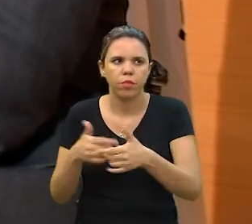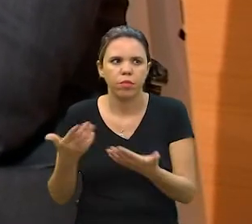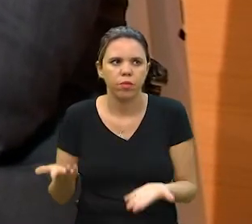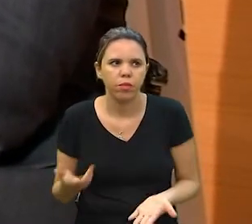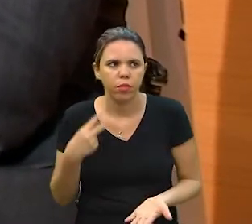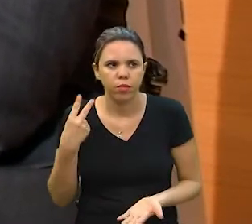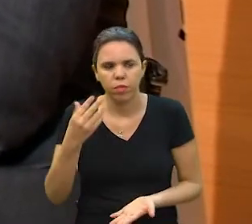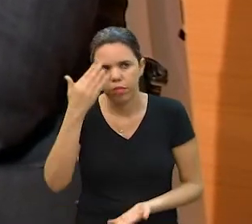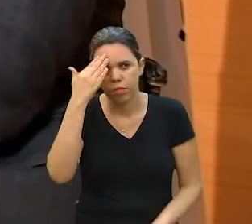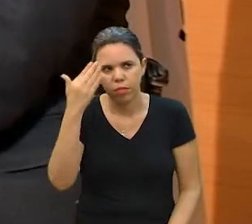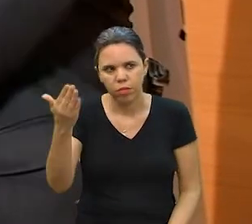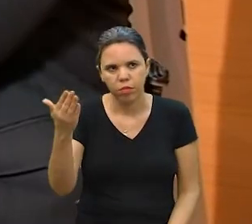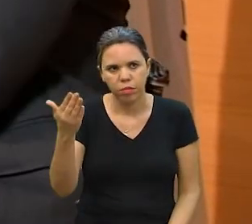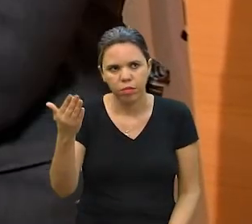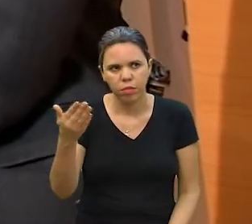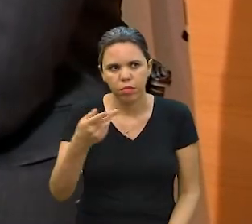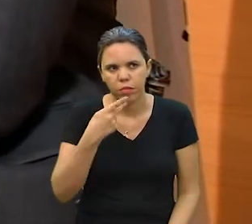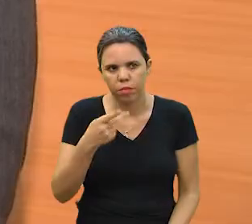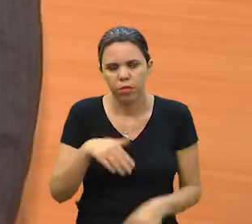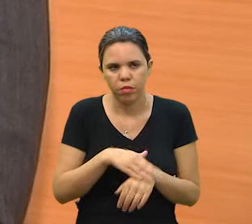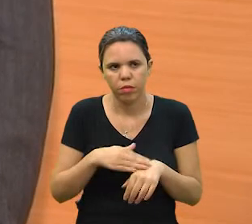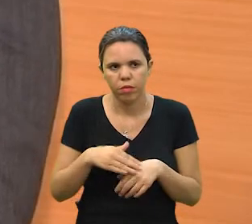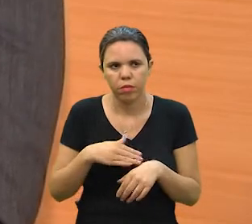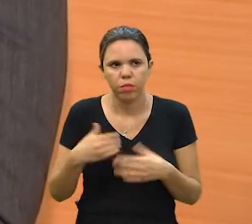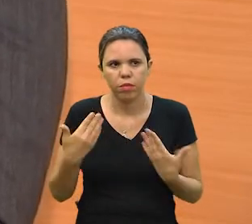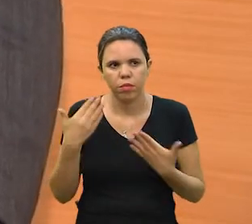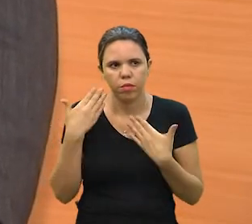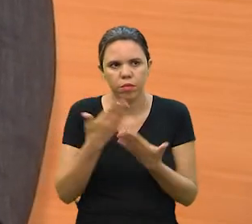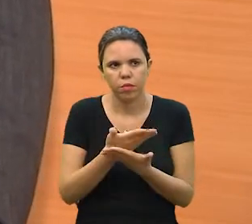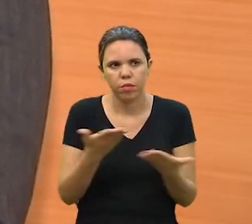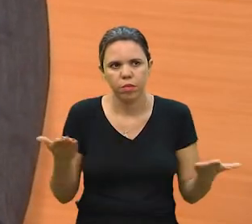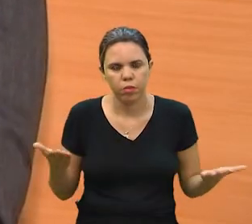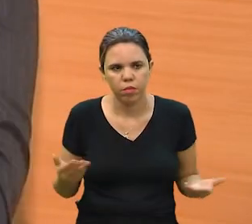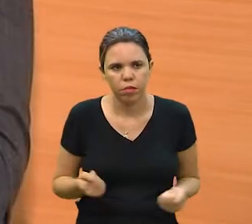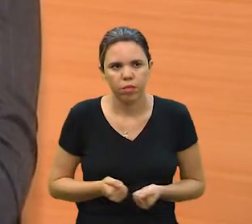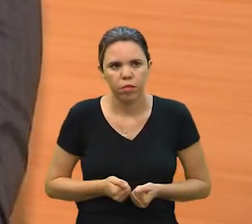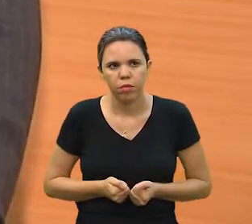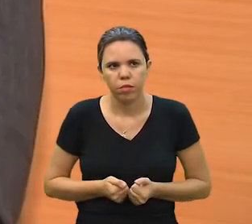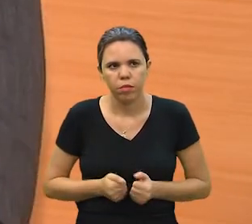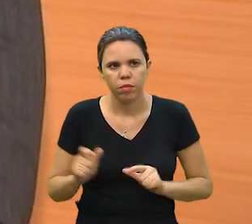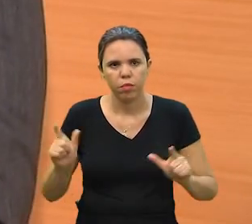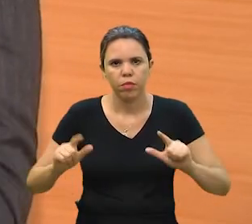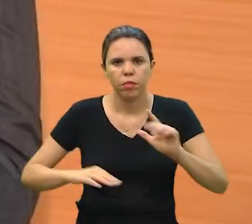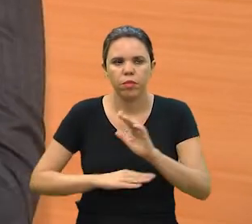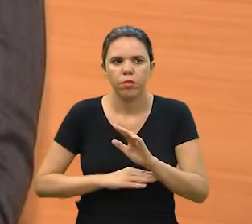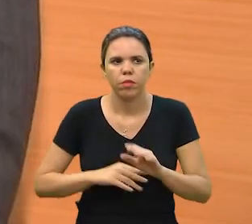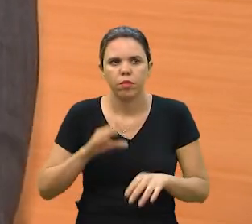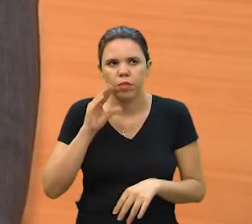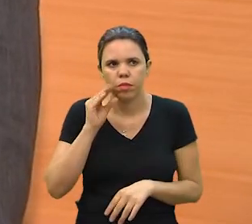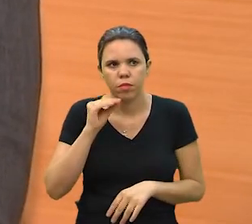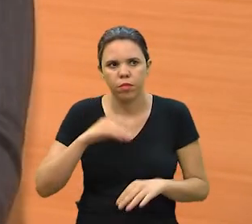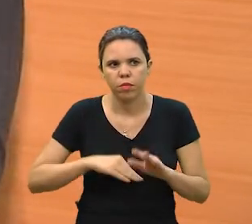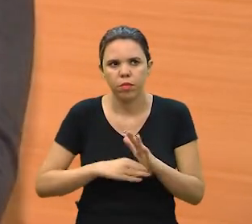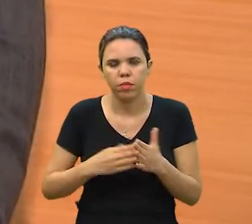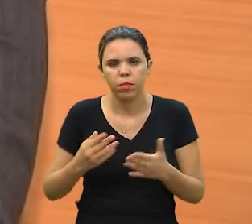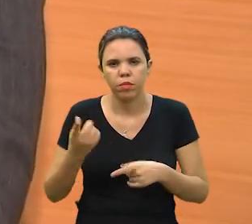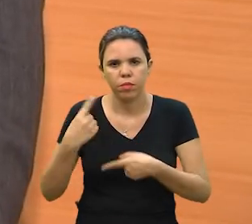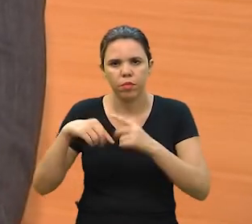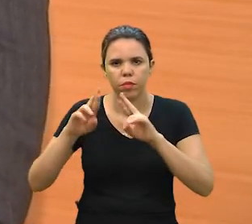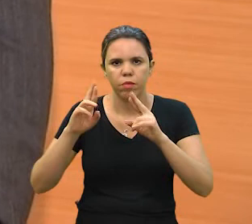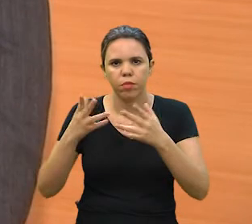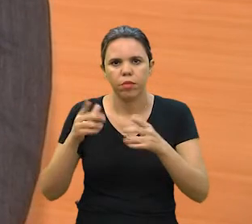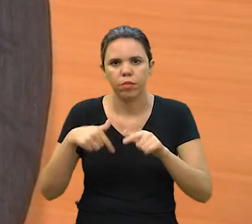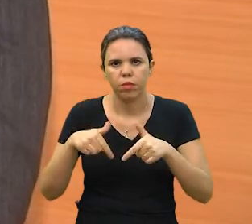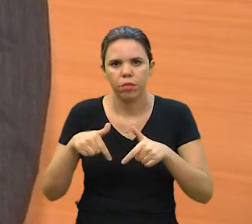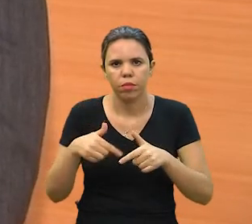trabalho. Então, vereador, muito obrigada, viu, por falar com a gente. Eu que agradeço vocês, agradeço, né, todos da TV Câmara, todos os funcionários da casa. Muito sucesso